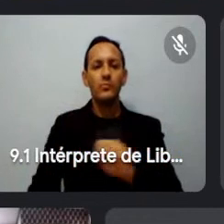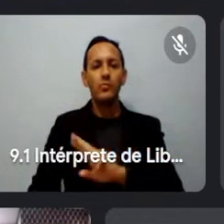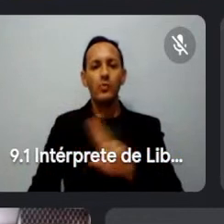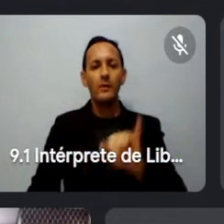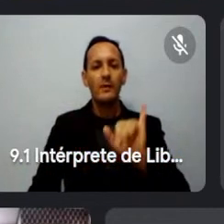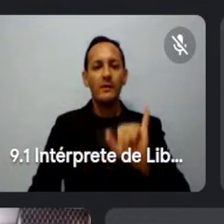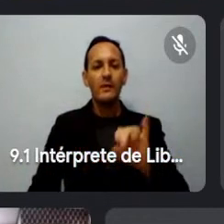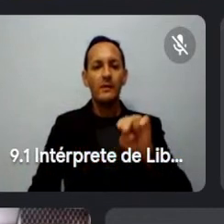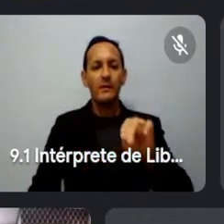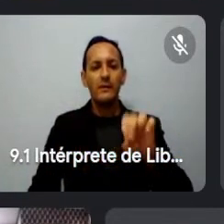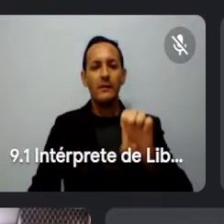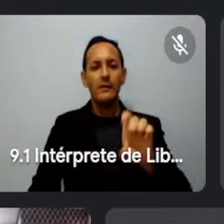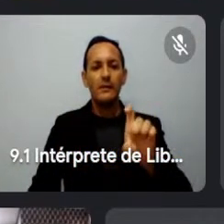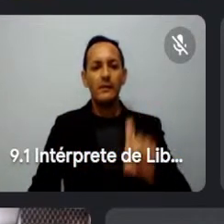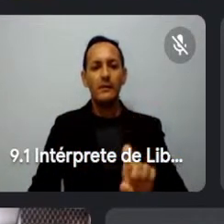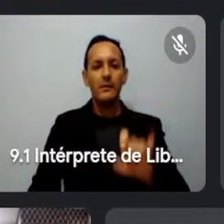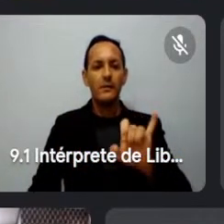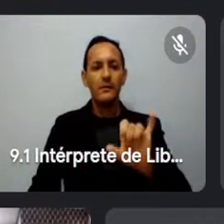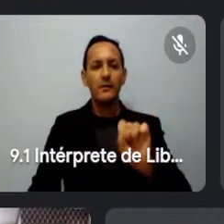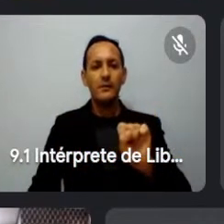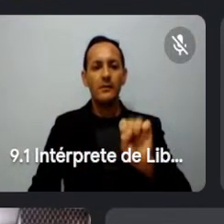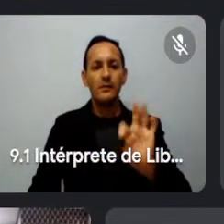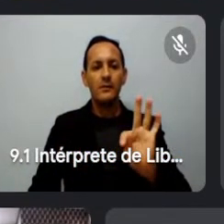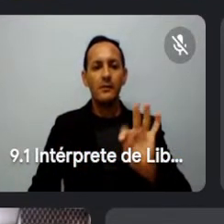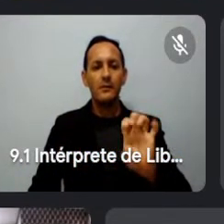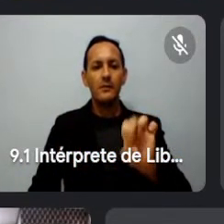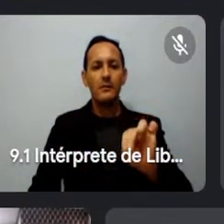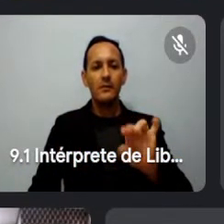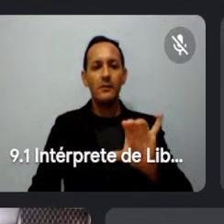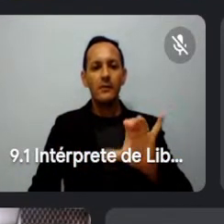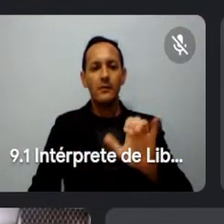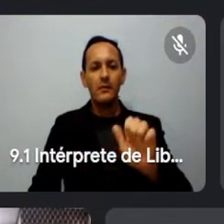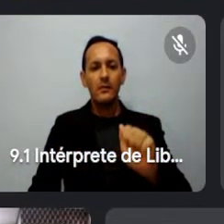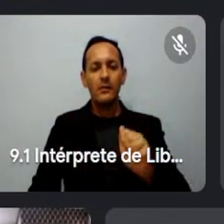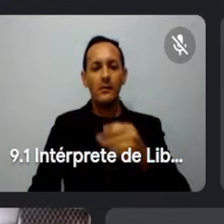quer dizer existe existe uma prova robusta